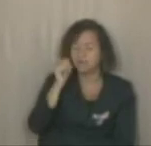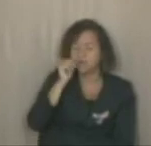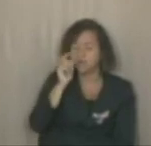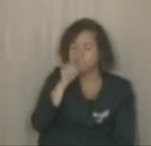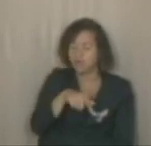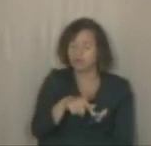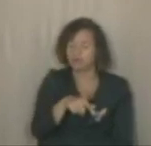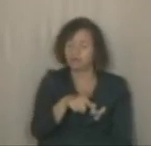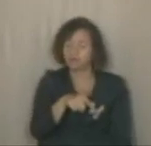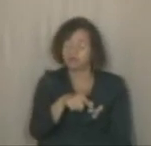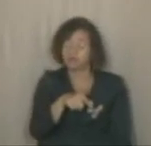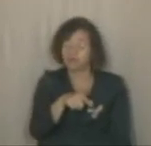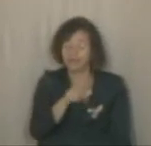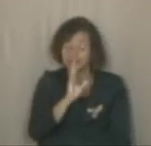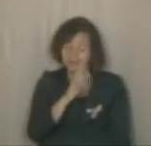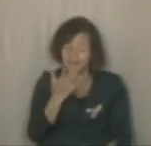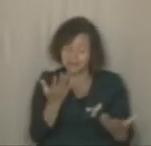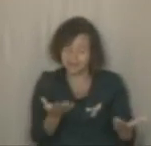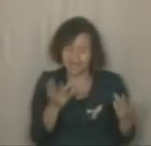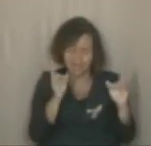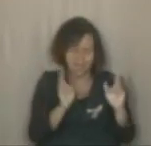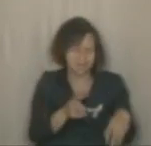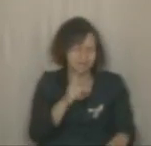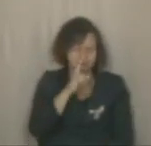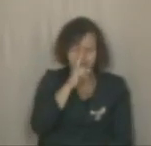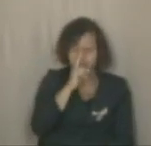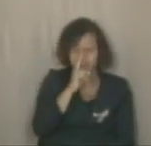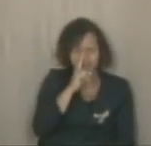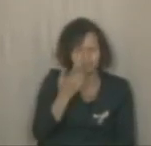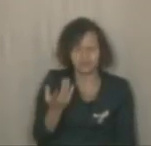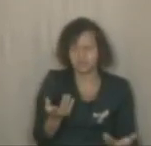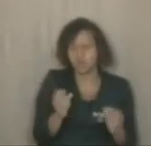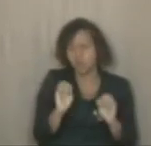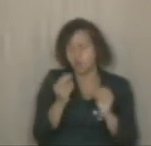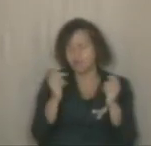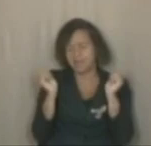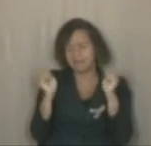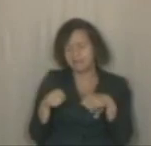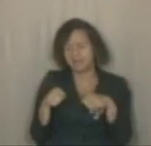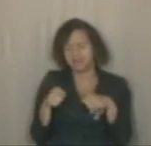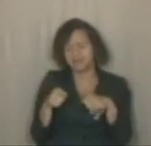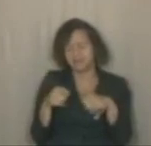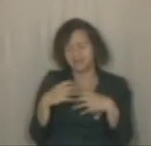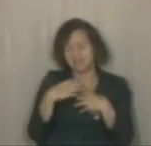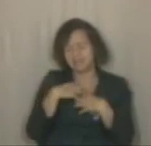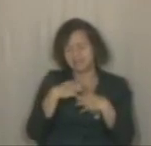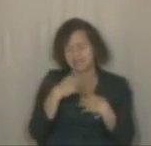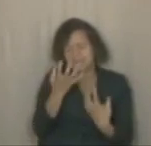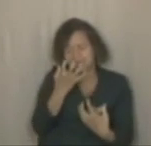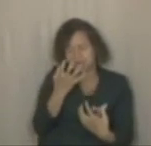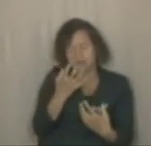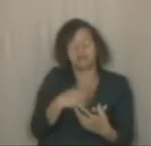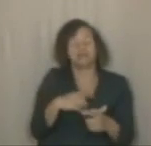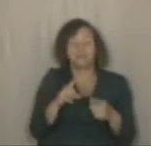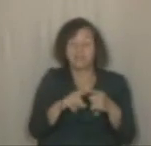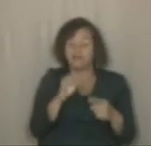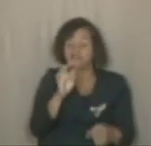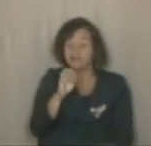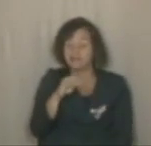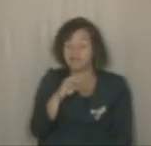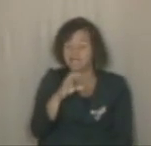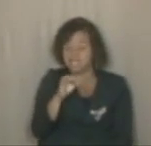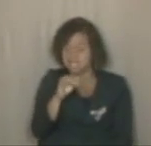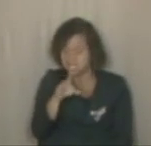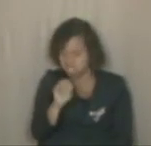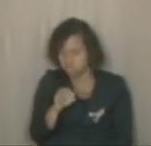vítimas estavam em sua situação de vulnerabilidade ou incapaz de consentir. O feminicídio também